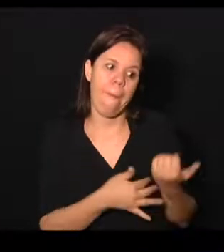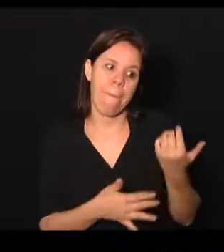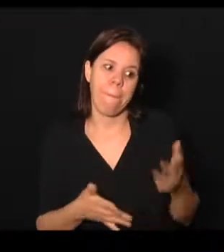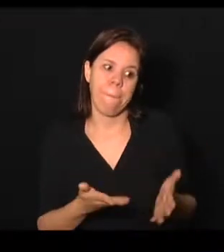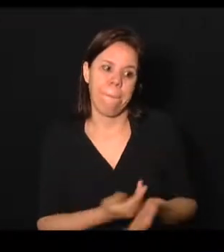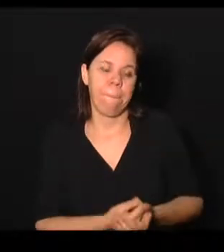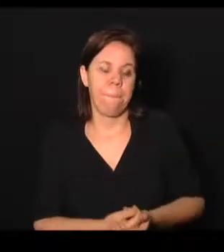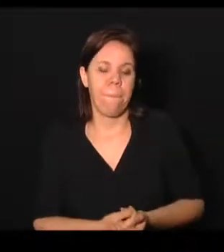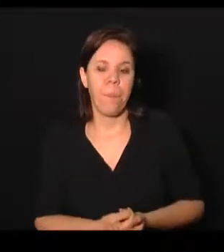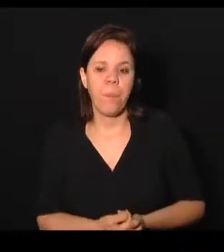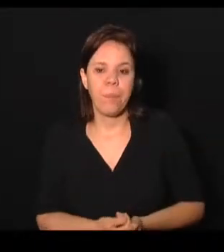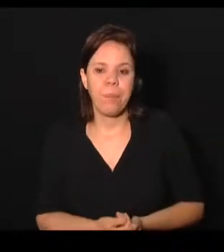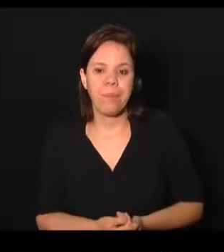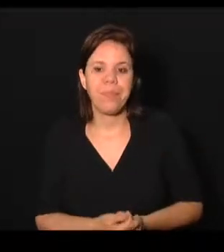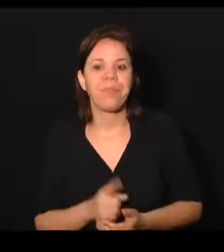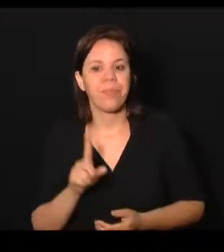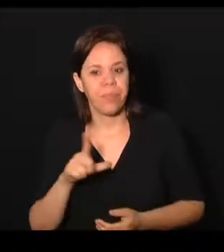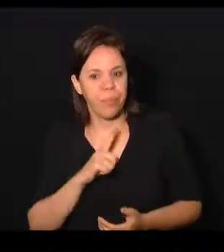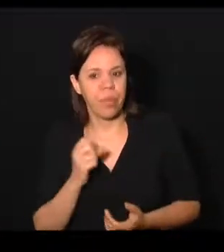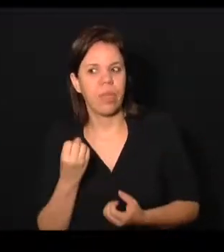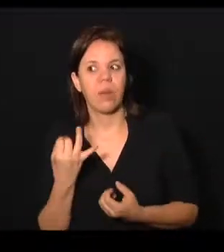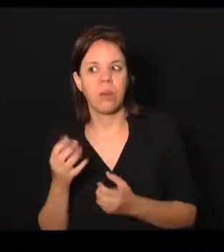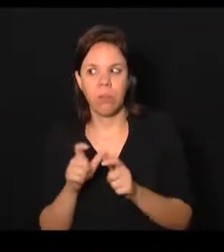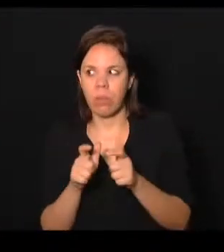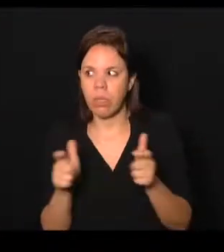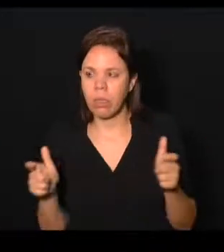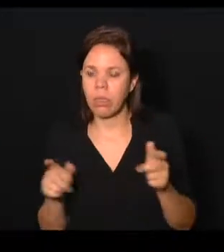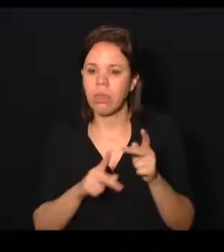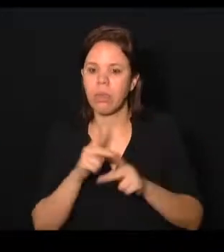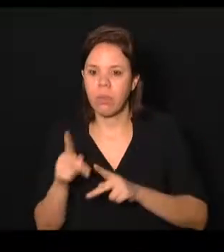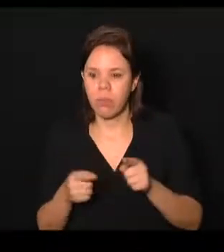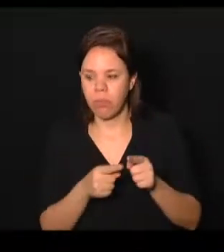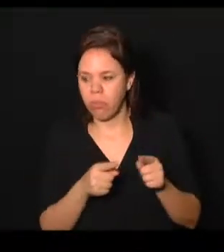tem esses casos aumentados e até